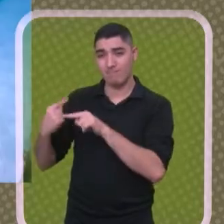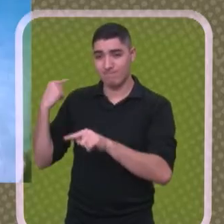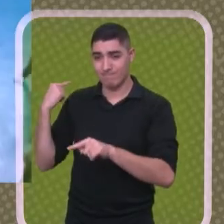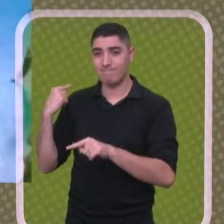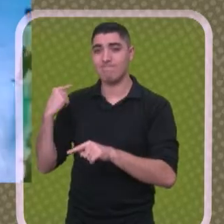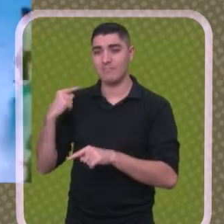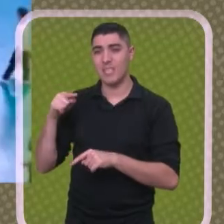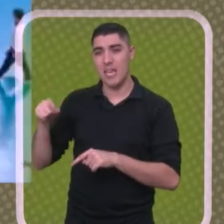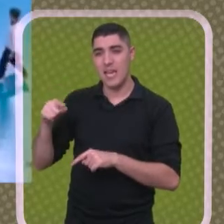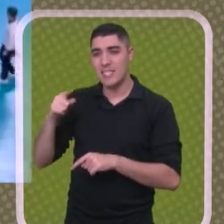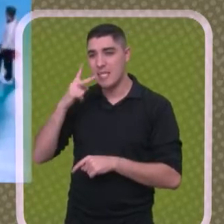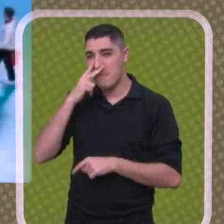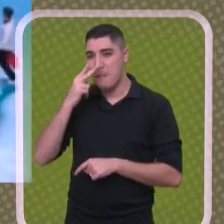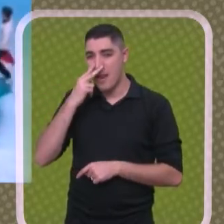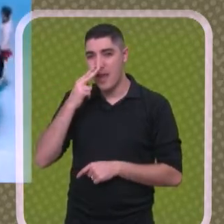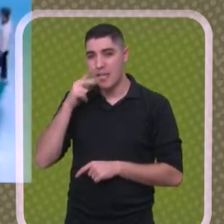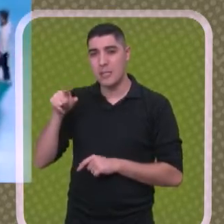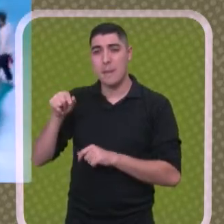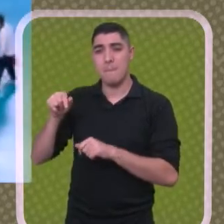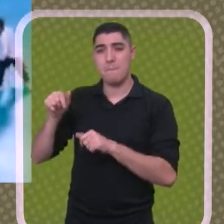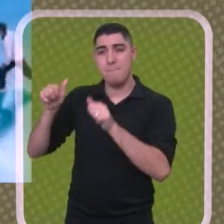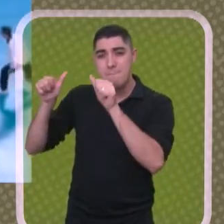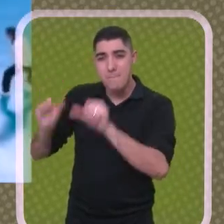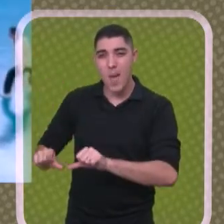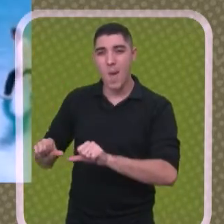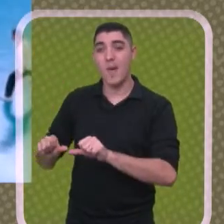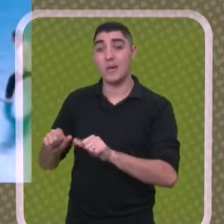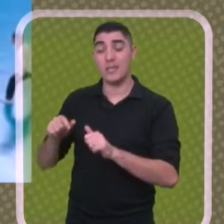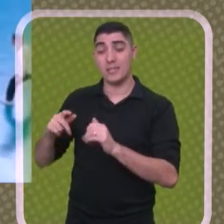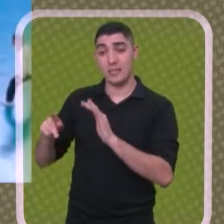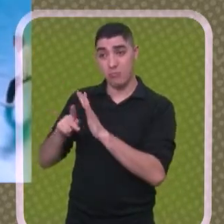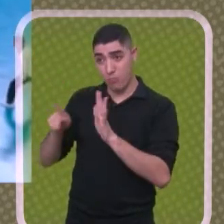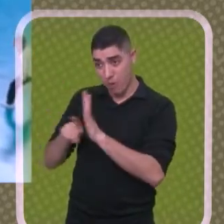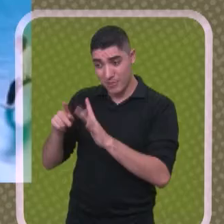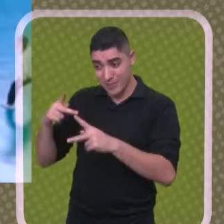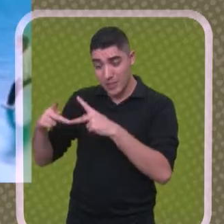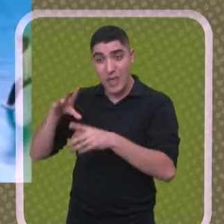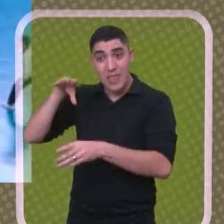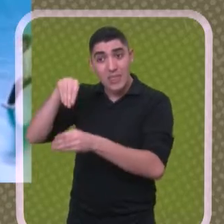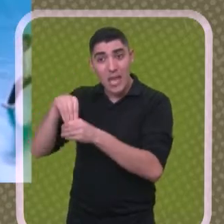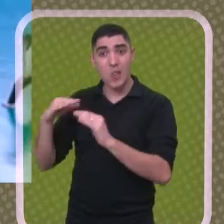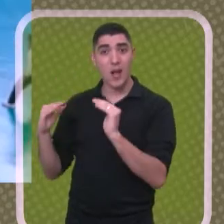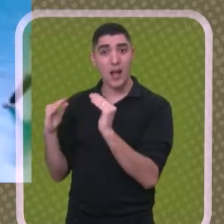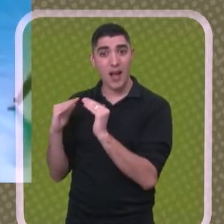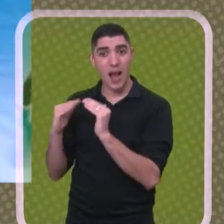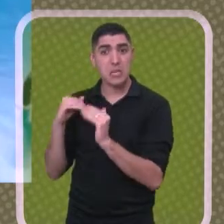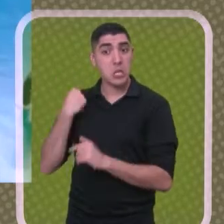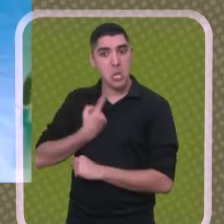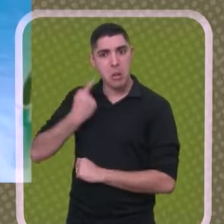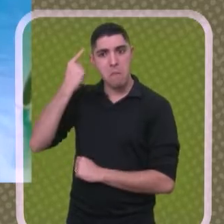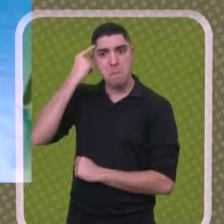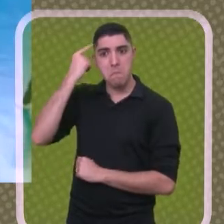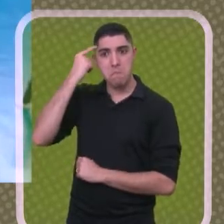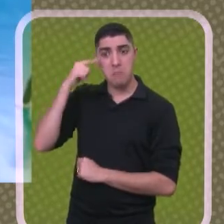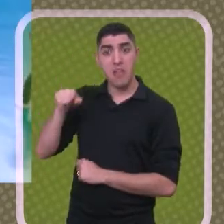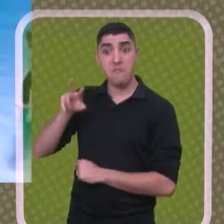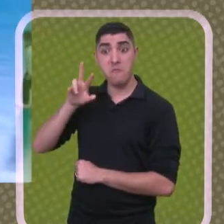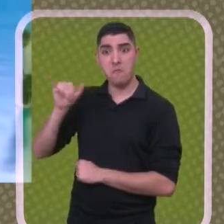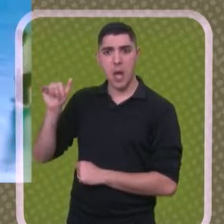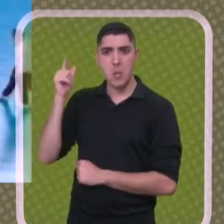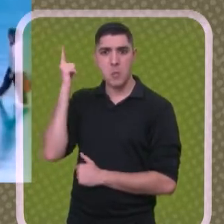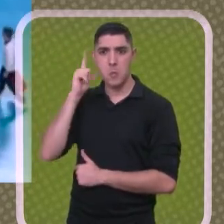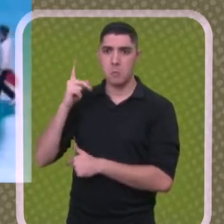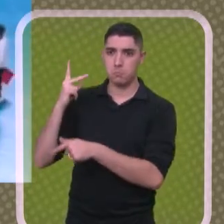acho que essa foi a maior zebra, né? O São José jogando em casa, a gente achava que o São José brincaria por